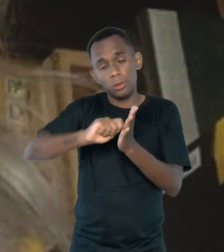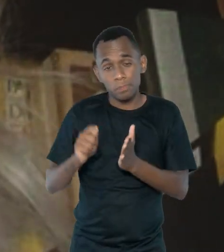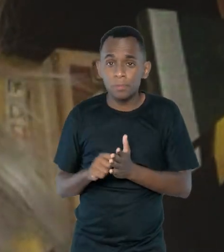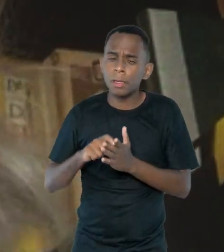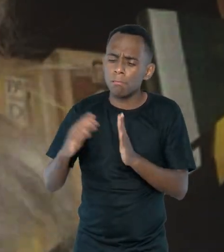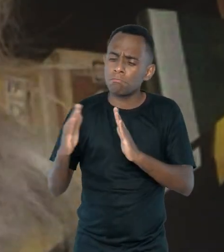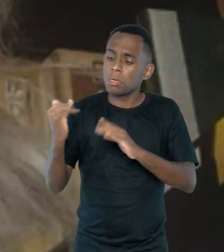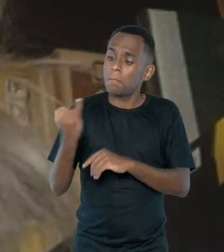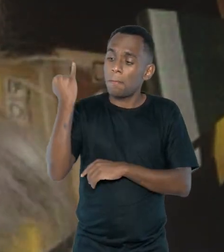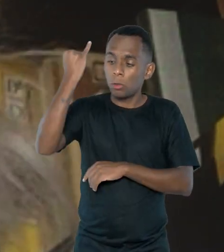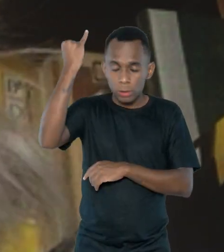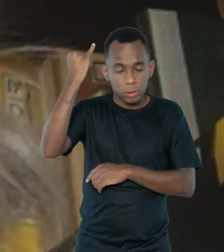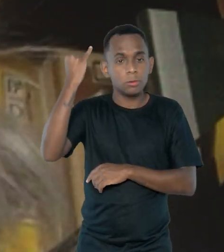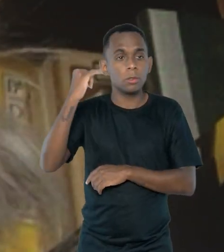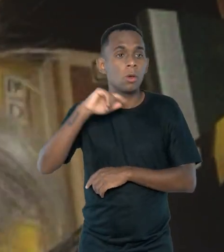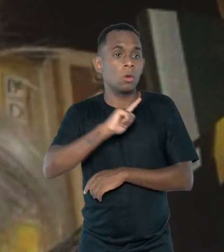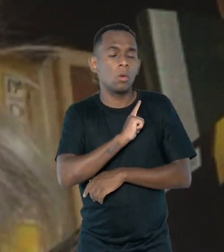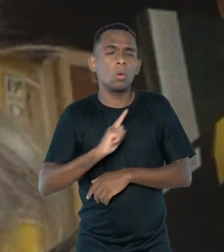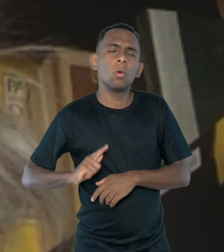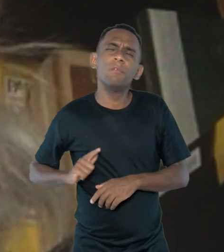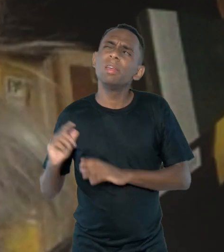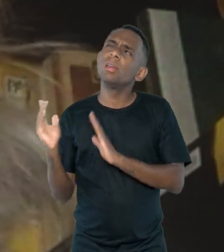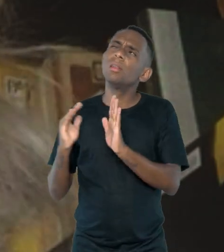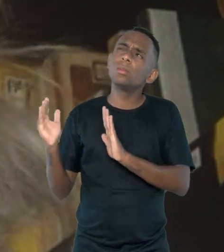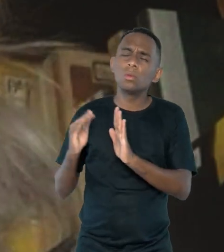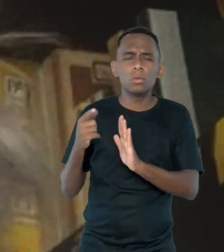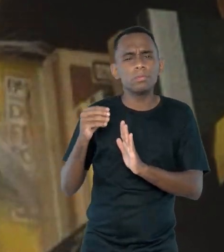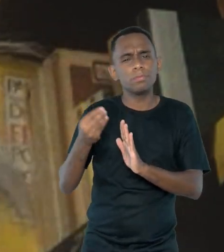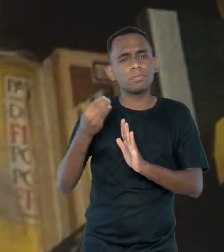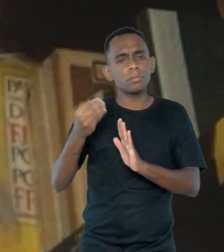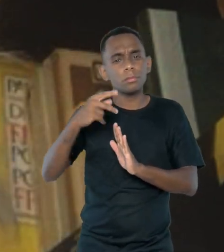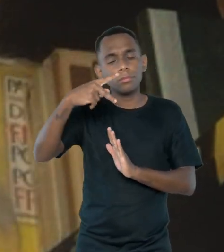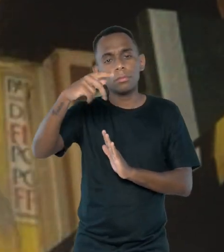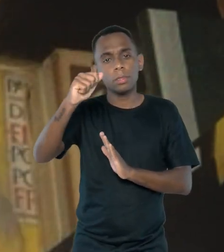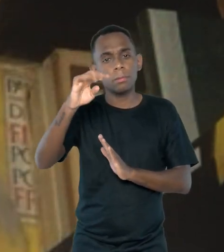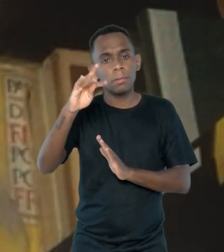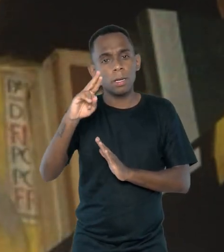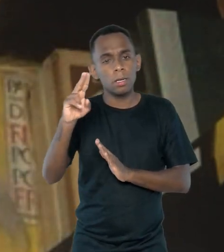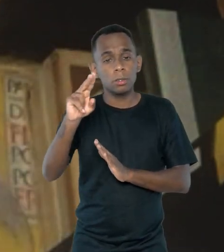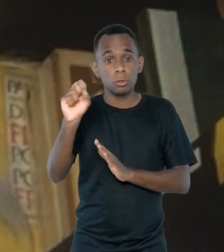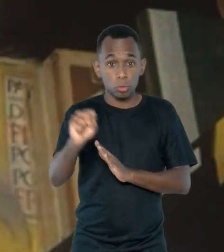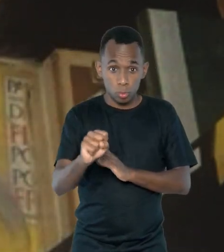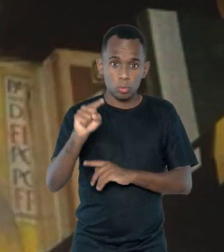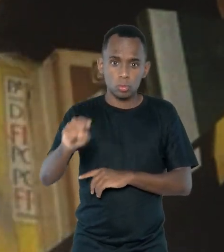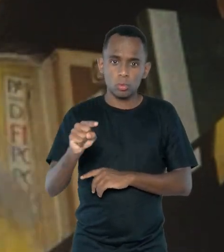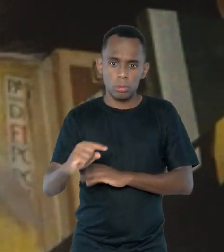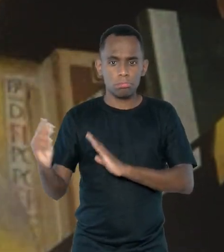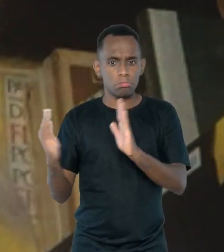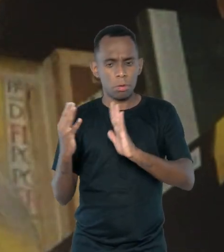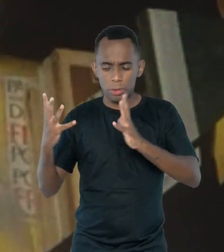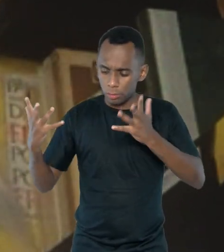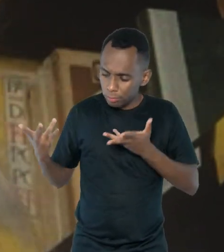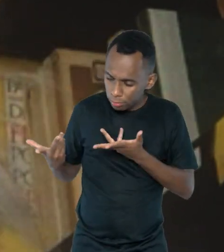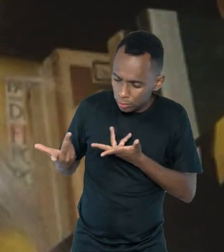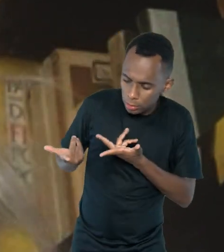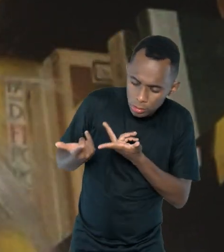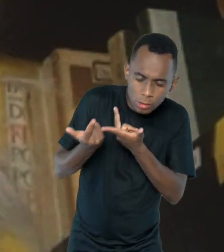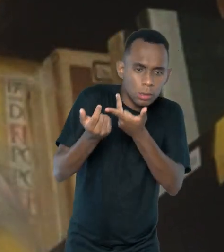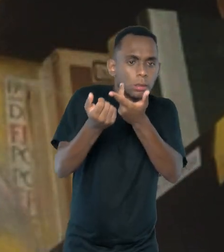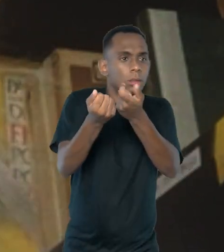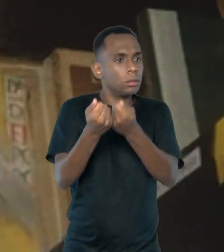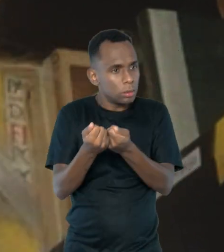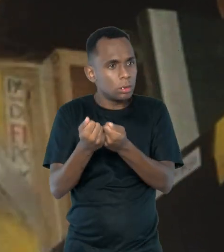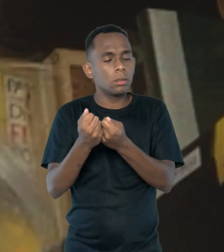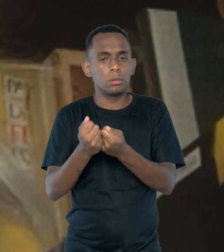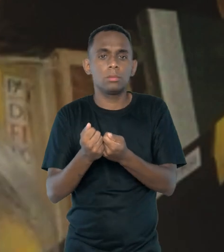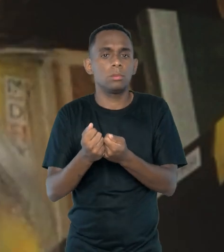importante. Foi o governo do Patrus Ananias. Foi um momento muito rico para